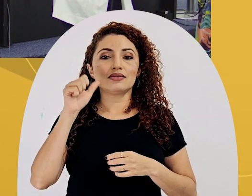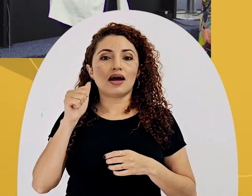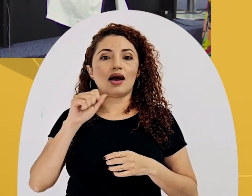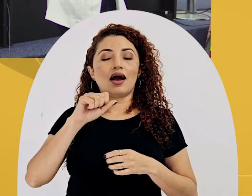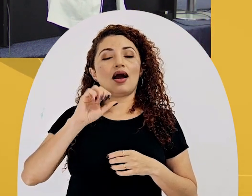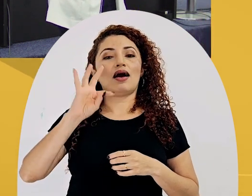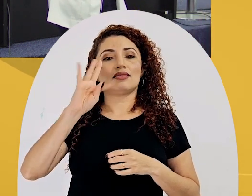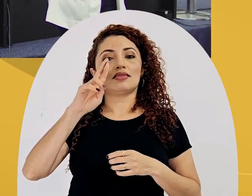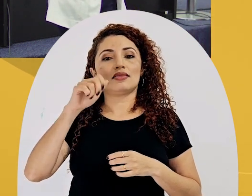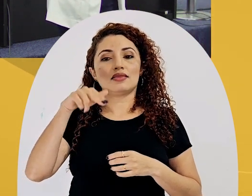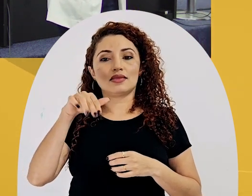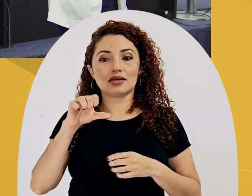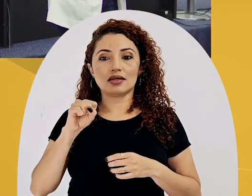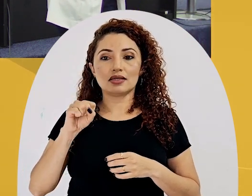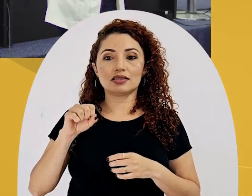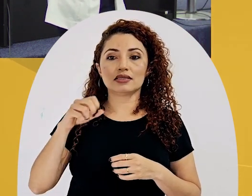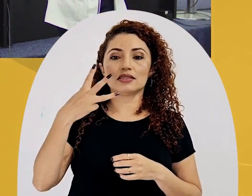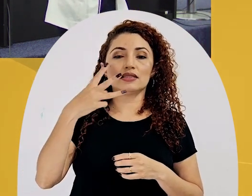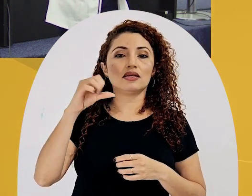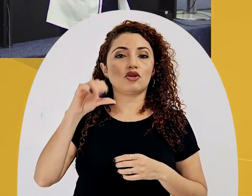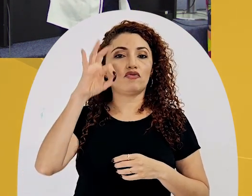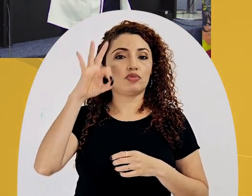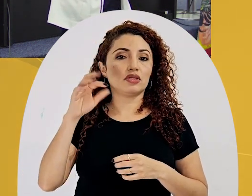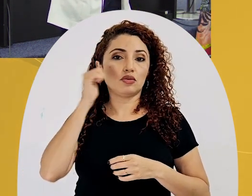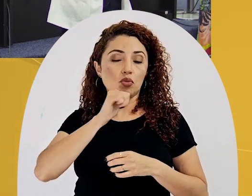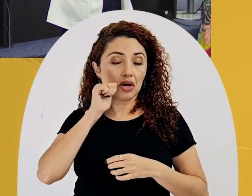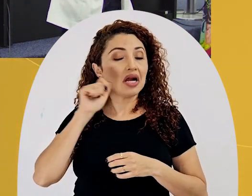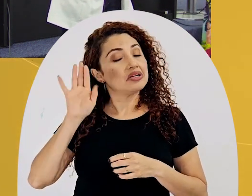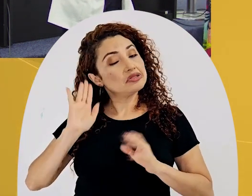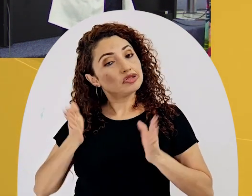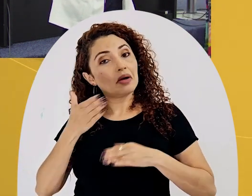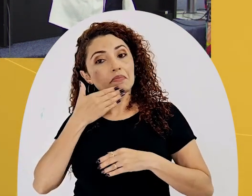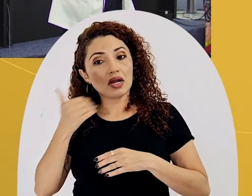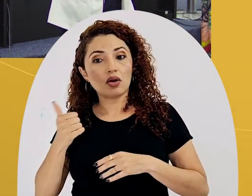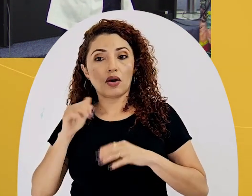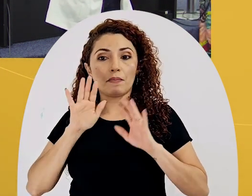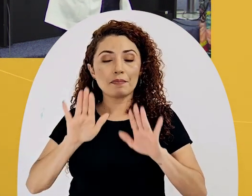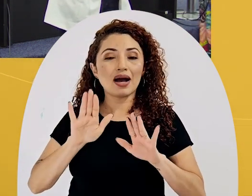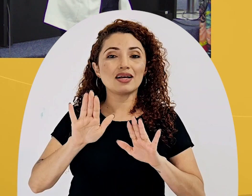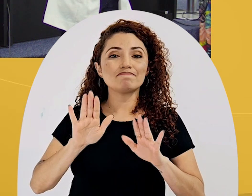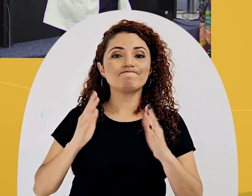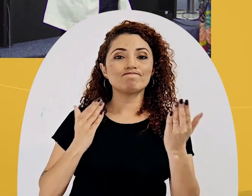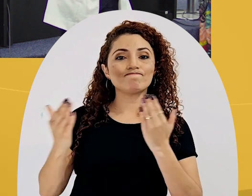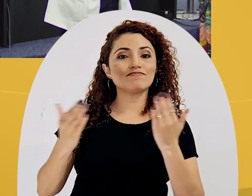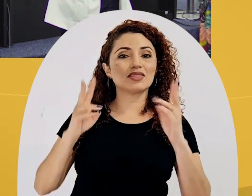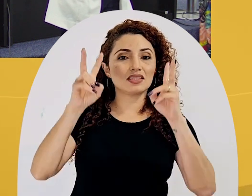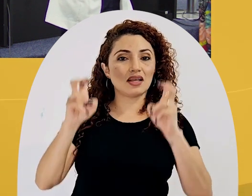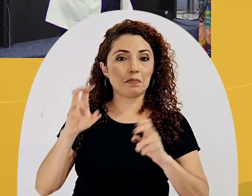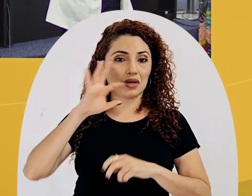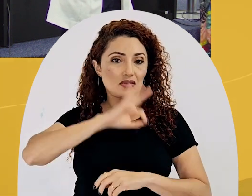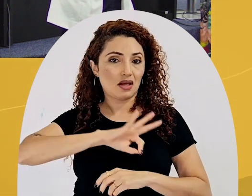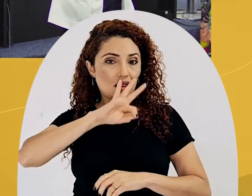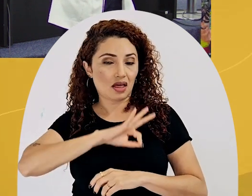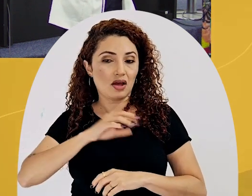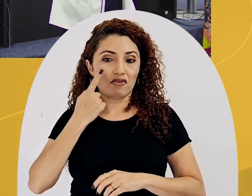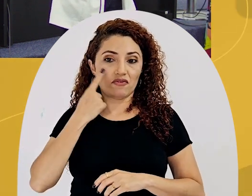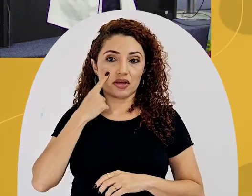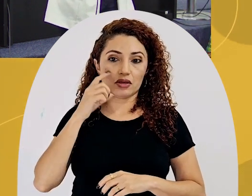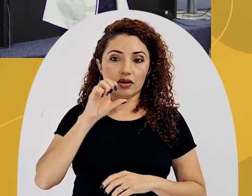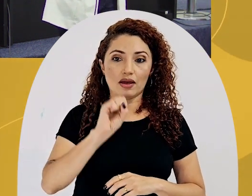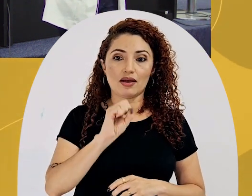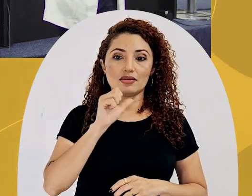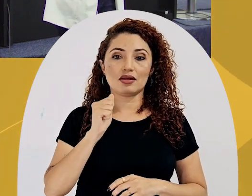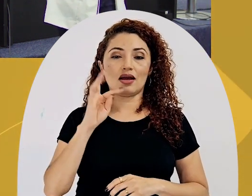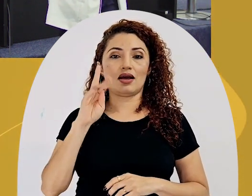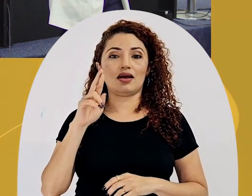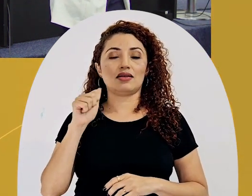mais. Porém, quando a gente olha a questão salarial, a gente vê que na SA Trans, 27% de